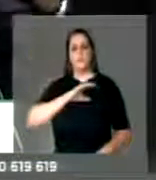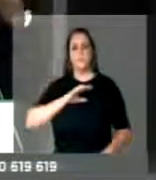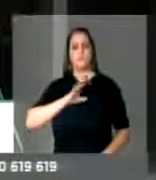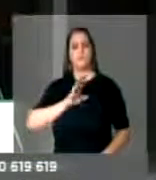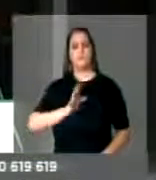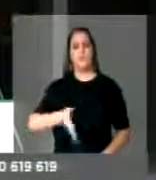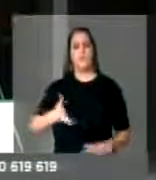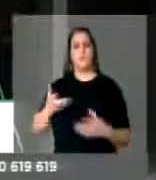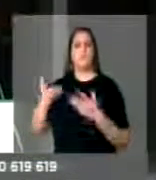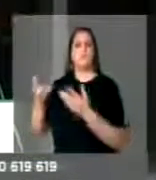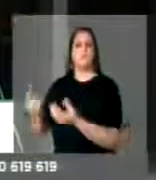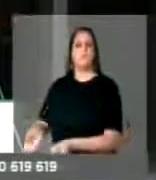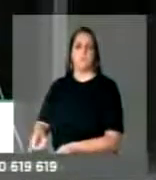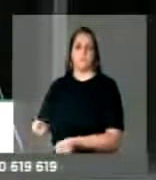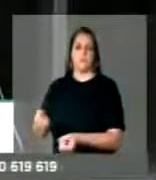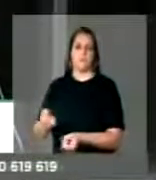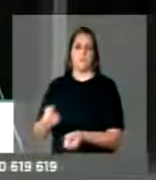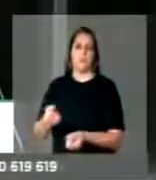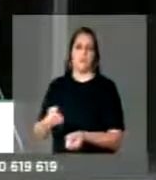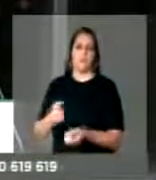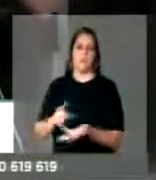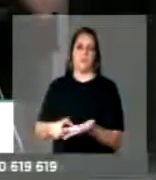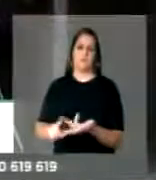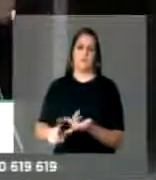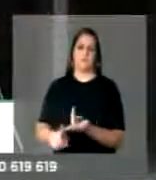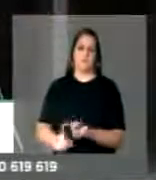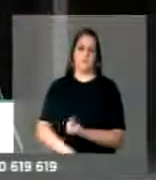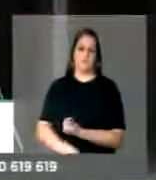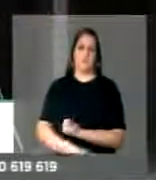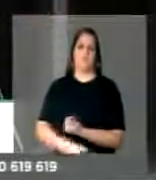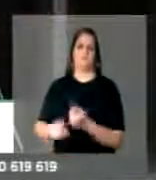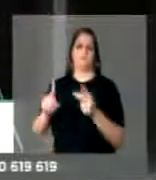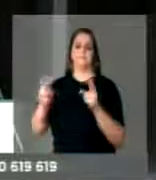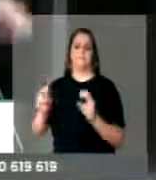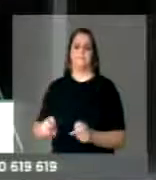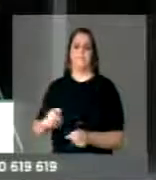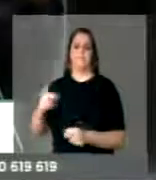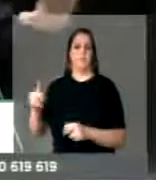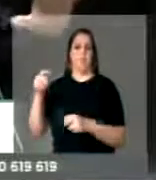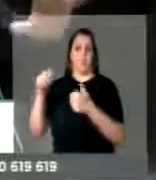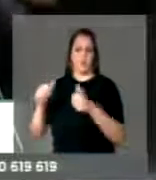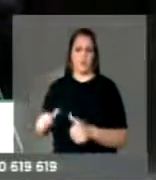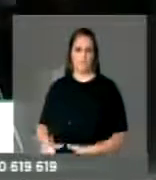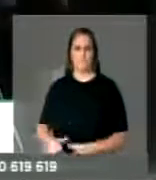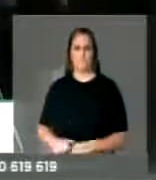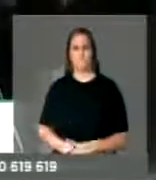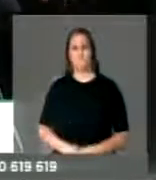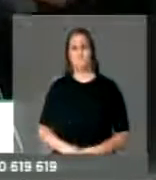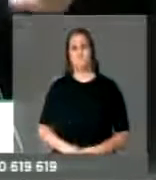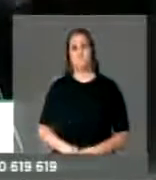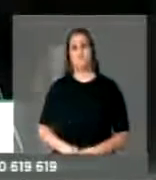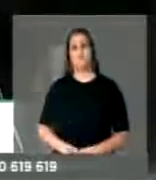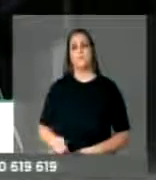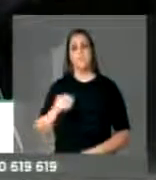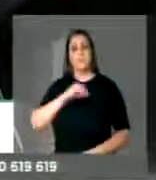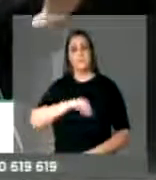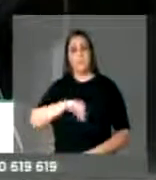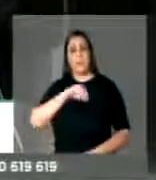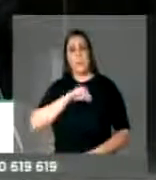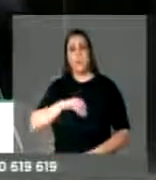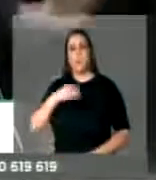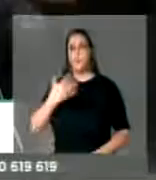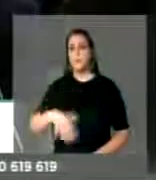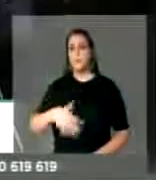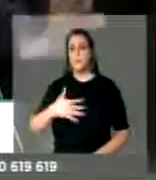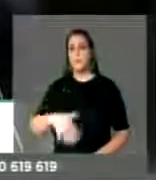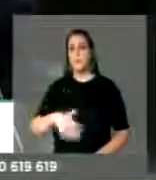recepcionou, através da comissão especial, essas matérias para serem avaliadas. A questão dos supersalários dos magistrados, mais